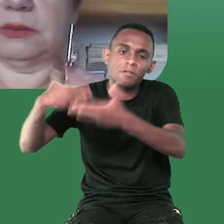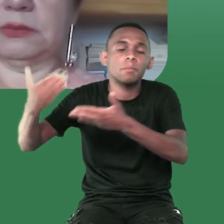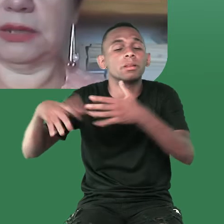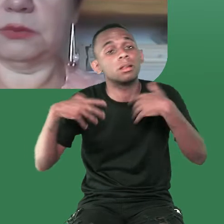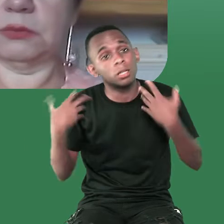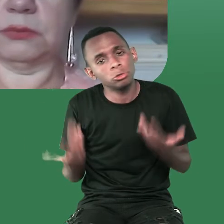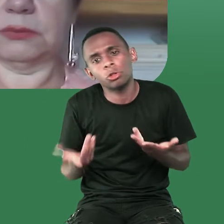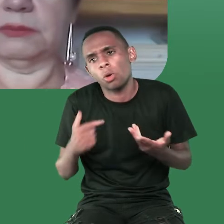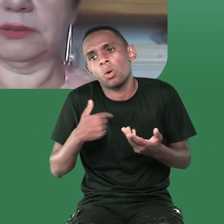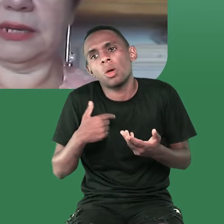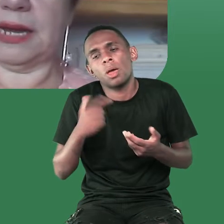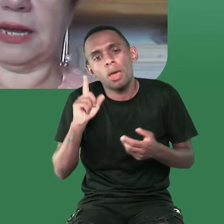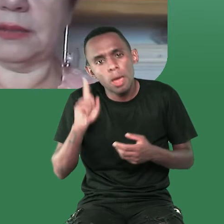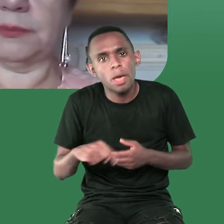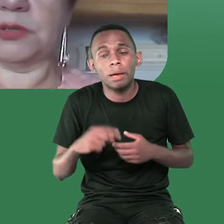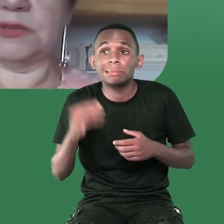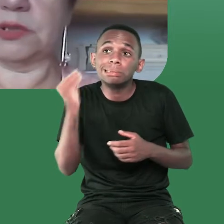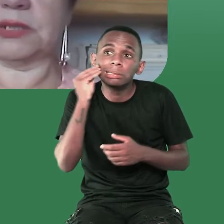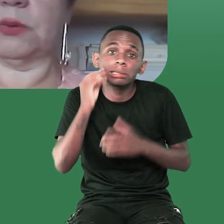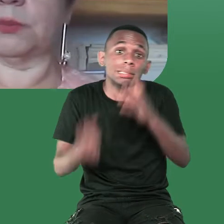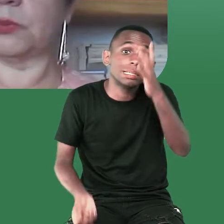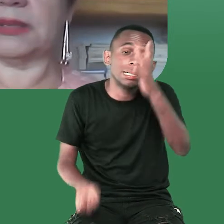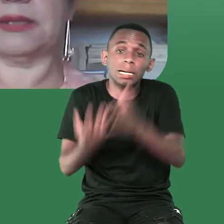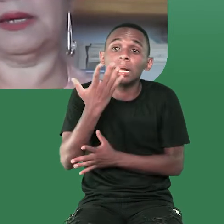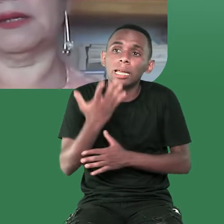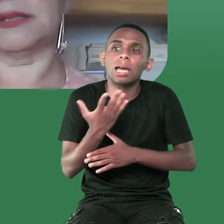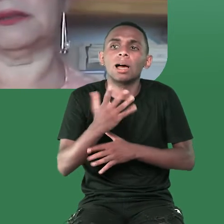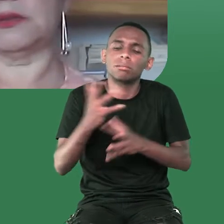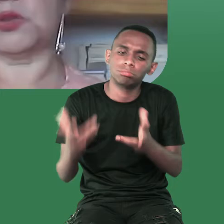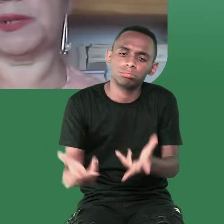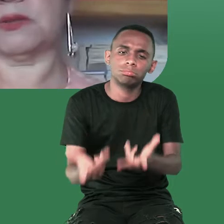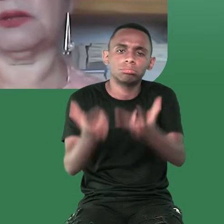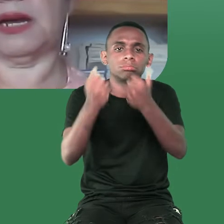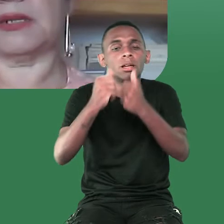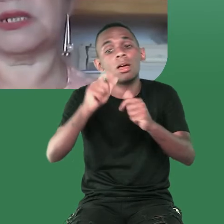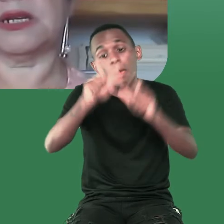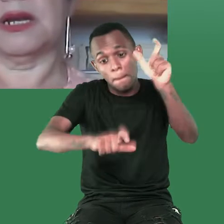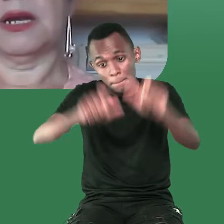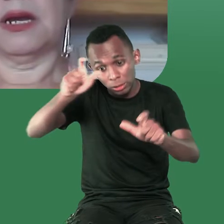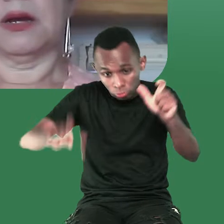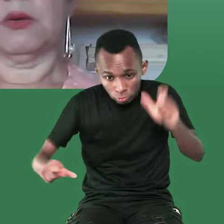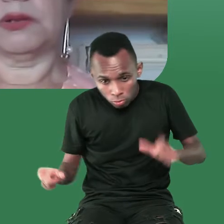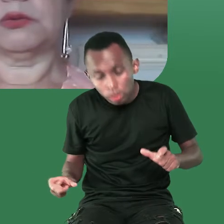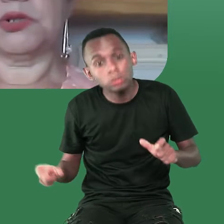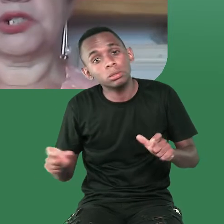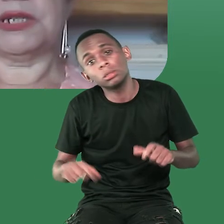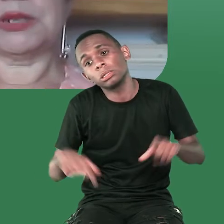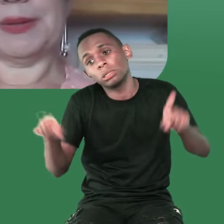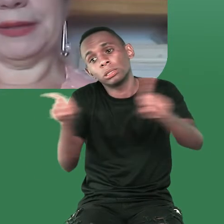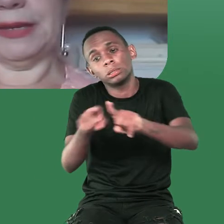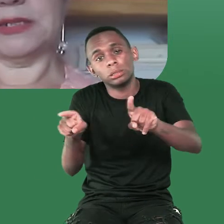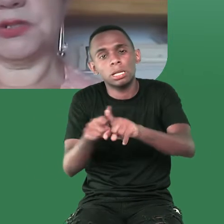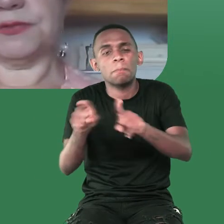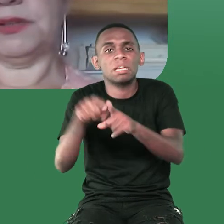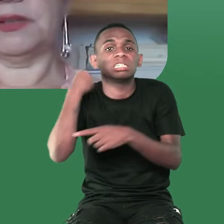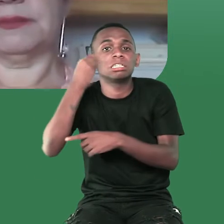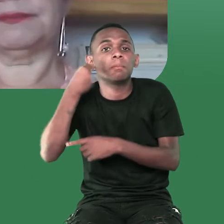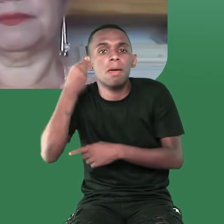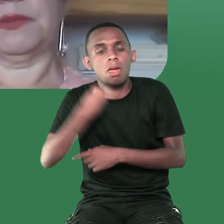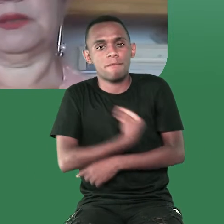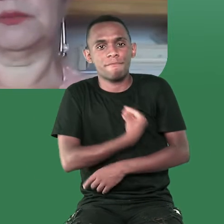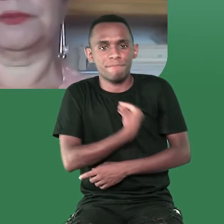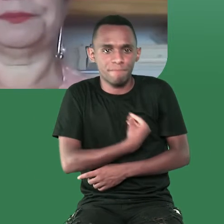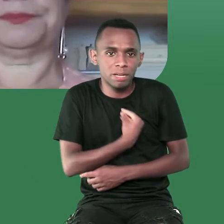Então, assim, eu tento criar meus livros assim, com muita riqueza, tanto de personagens quanto de experiências de